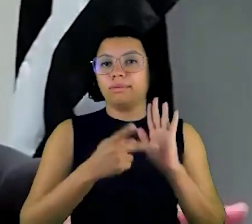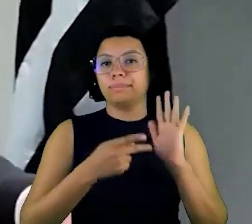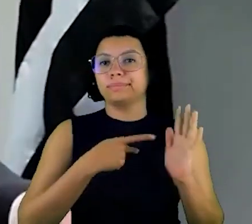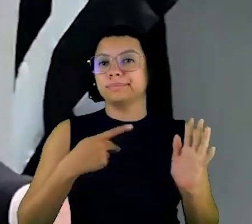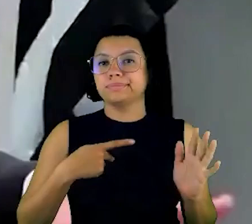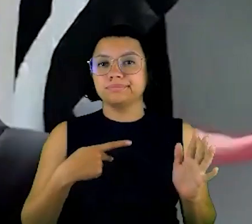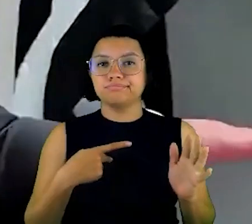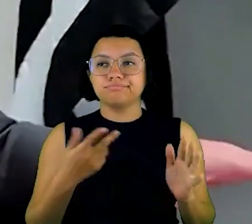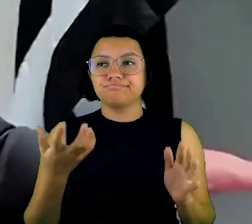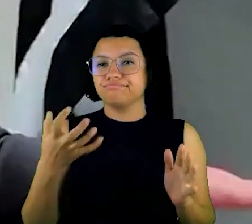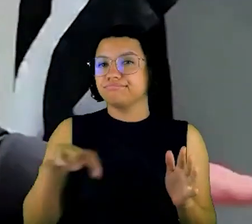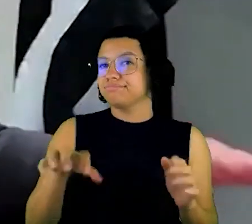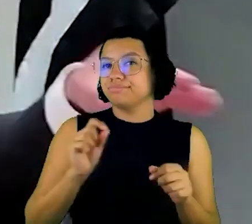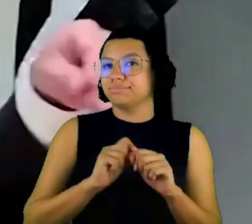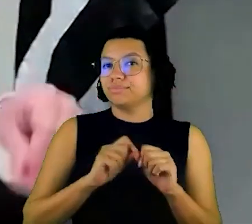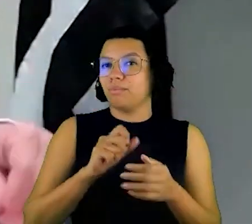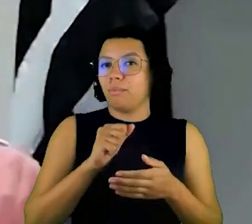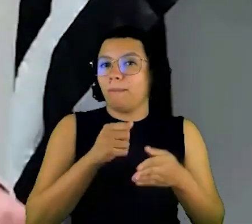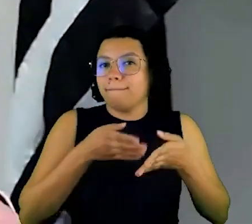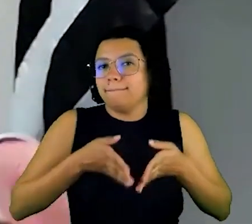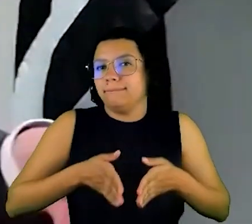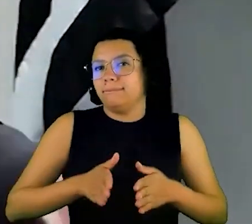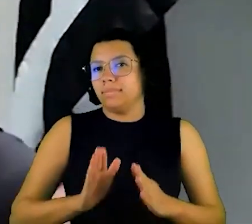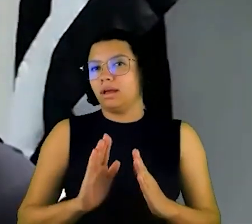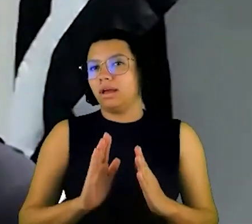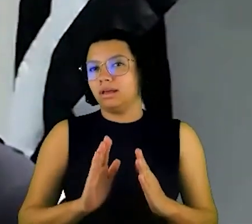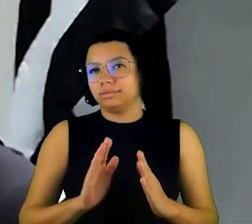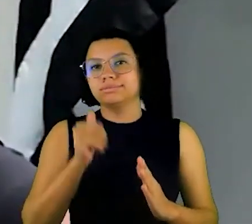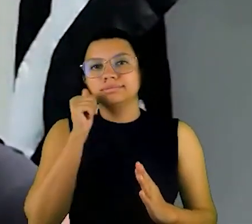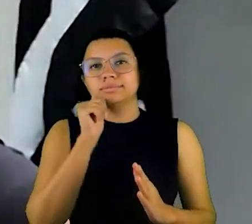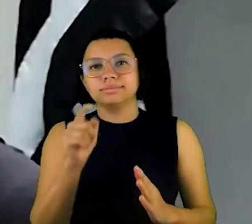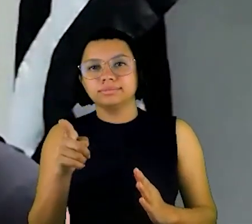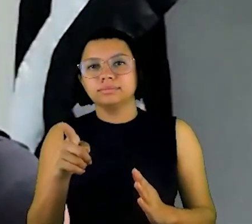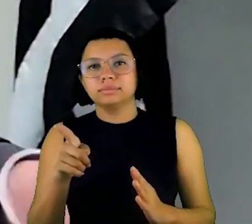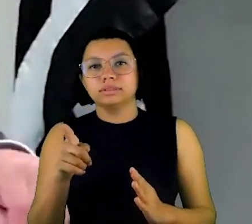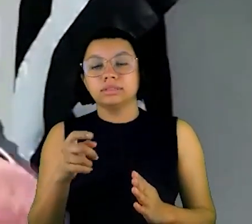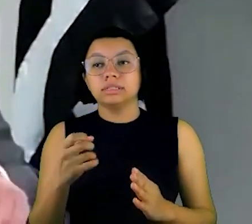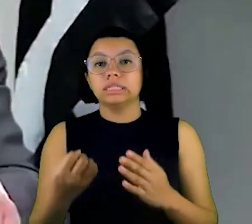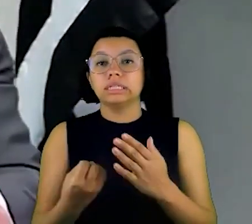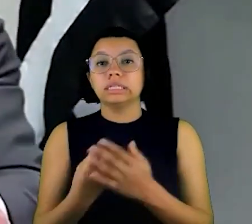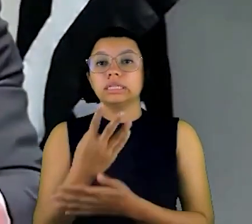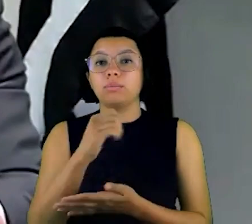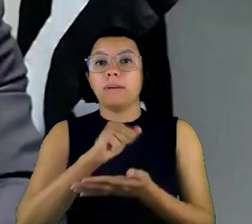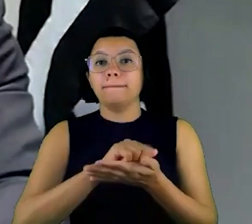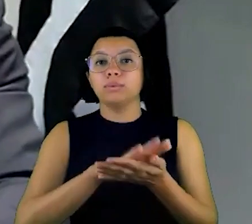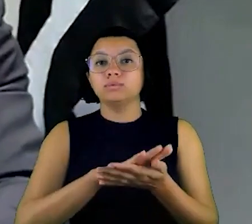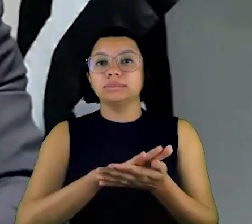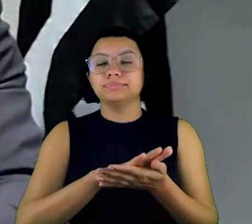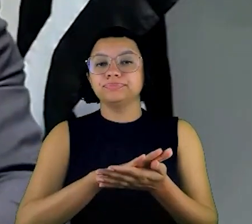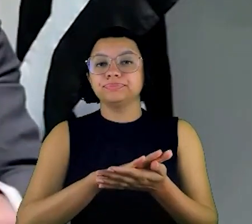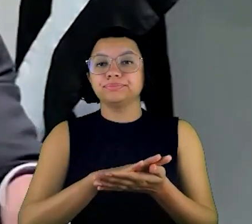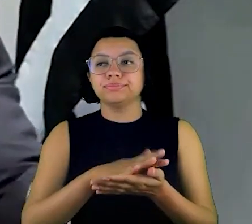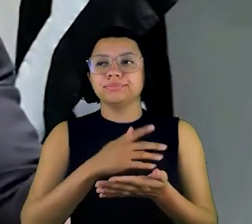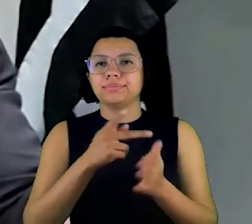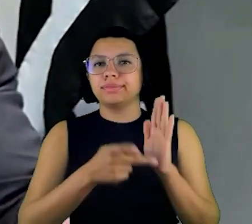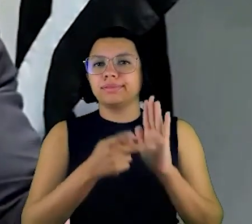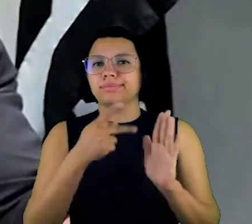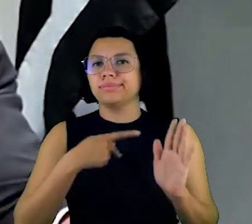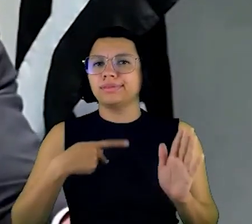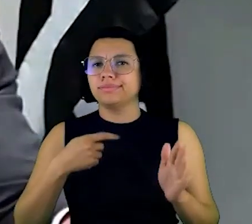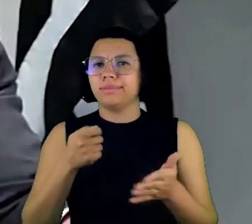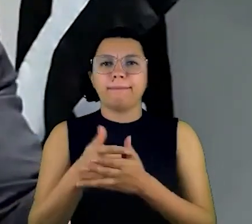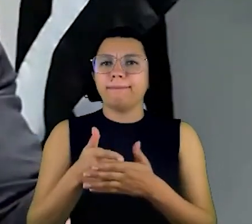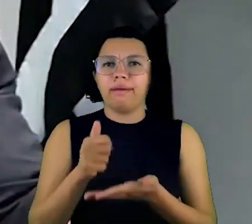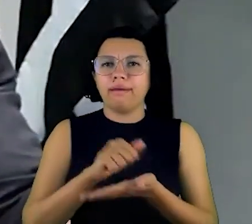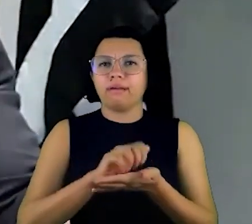de saúde se recusou a fazer o parto da moça. E aí aquilo gera uma multa. E o plano de